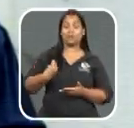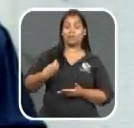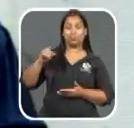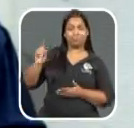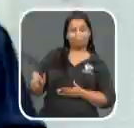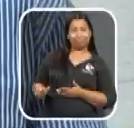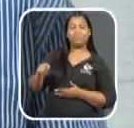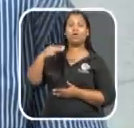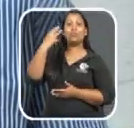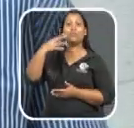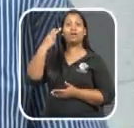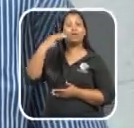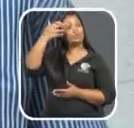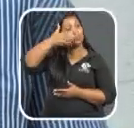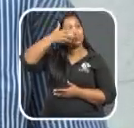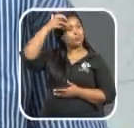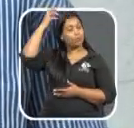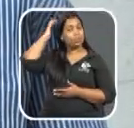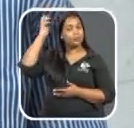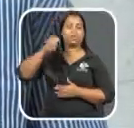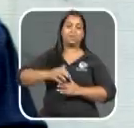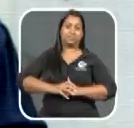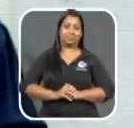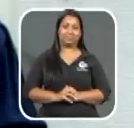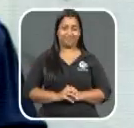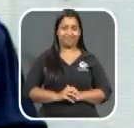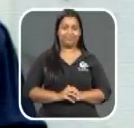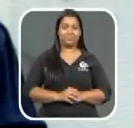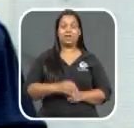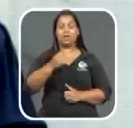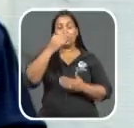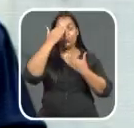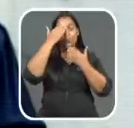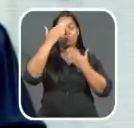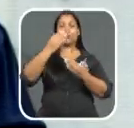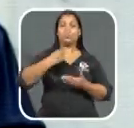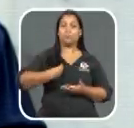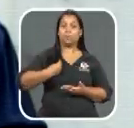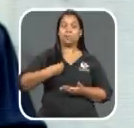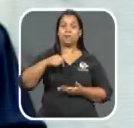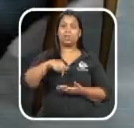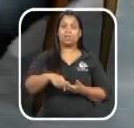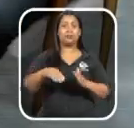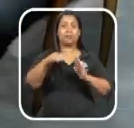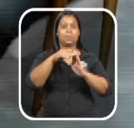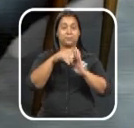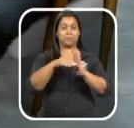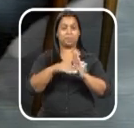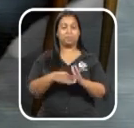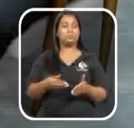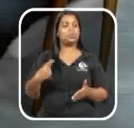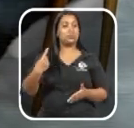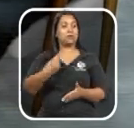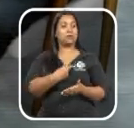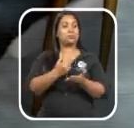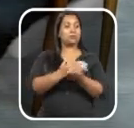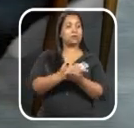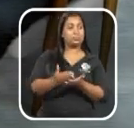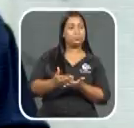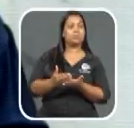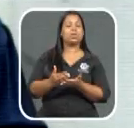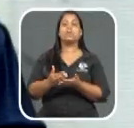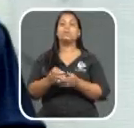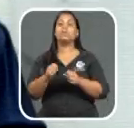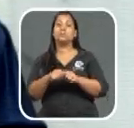lado é Odélio Chaves, do Progressistas. Vereador, muito obrigada pela presença em nosso programa. E nós vamos começar fazendo